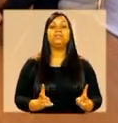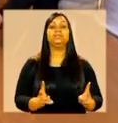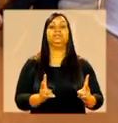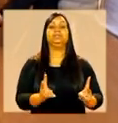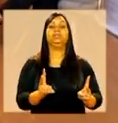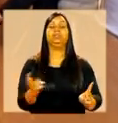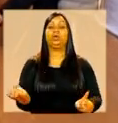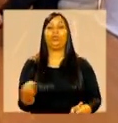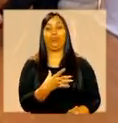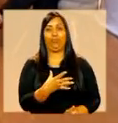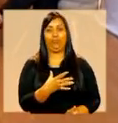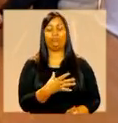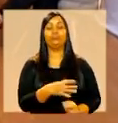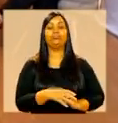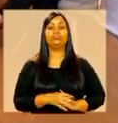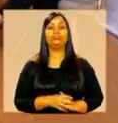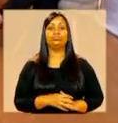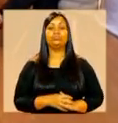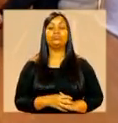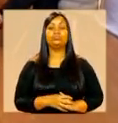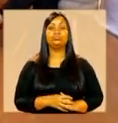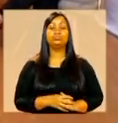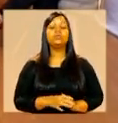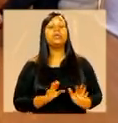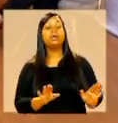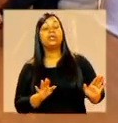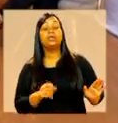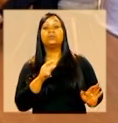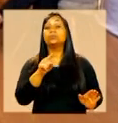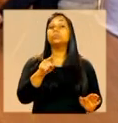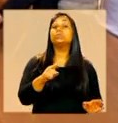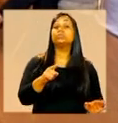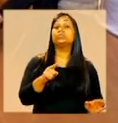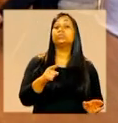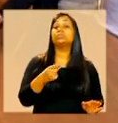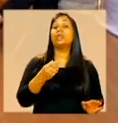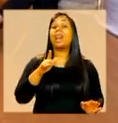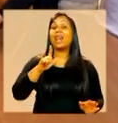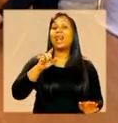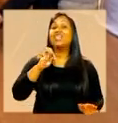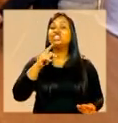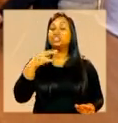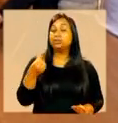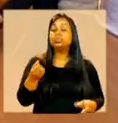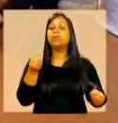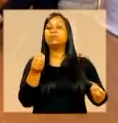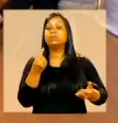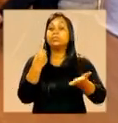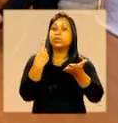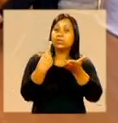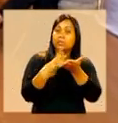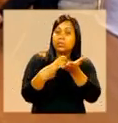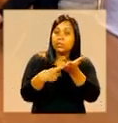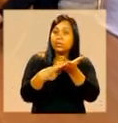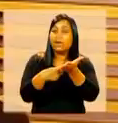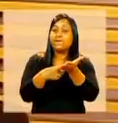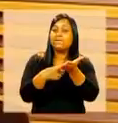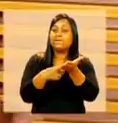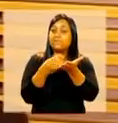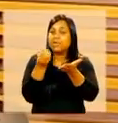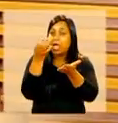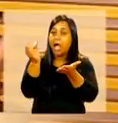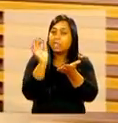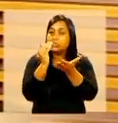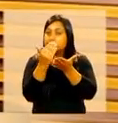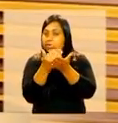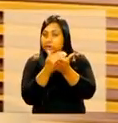sempre novo. Para não errar. Letícia, e no seu caso, quando você planeja a sua viagem, você planeja tudo sozinha? Você